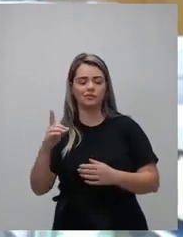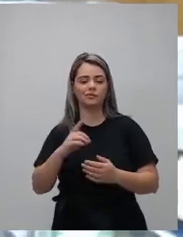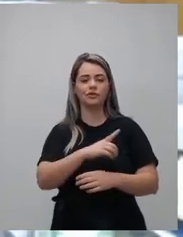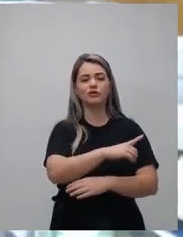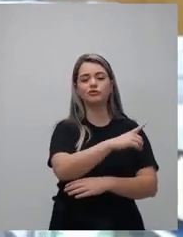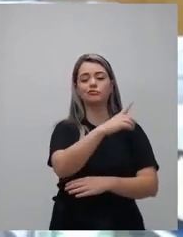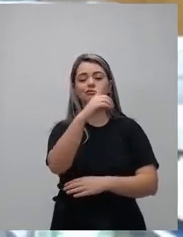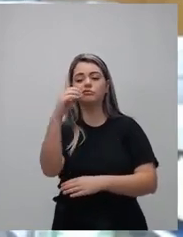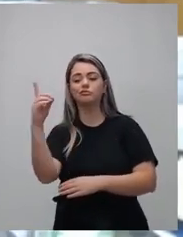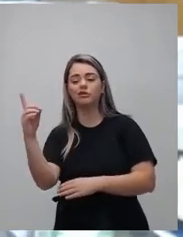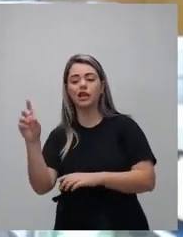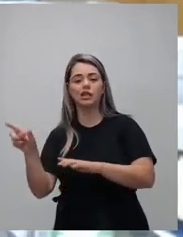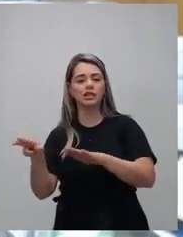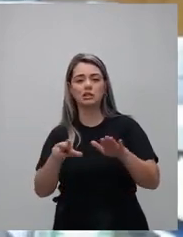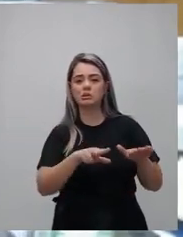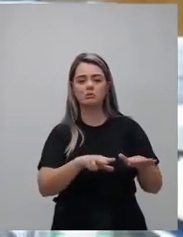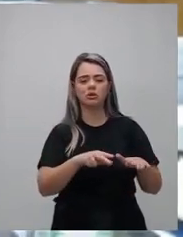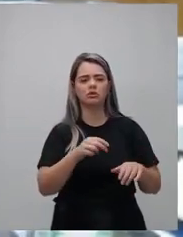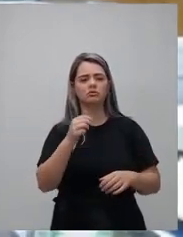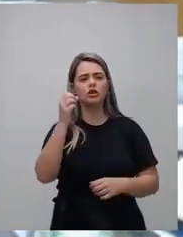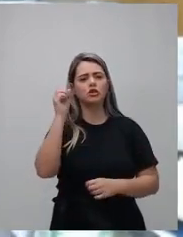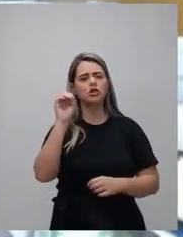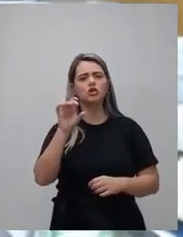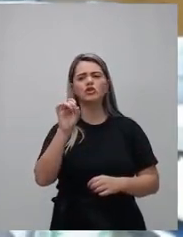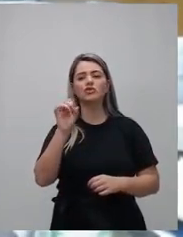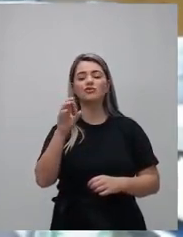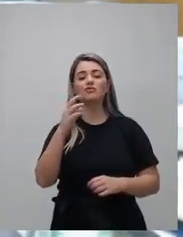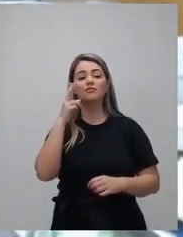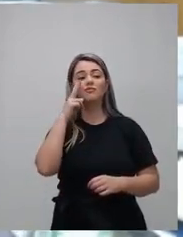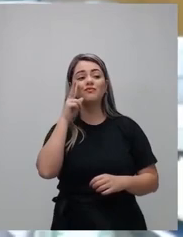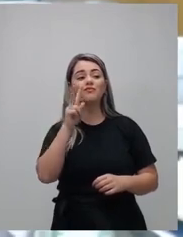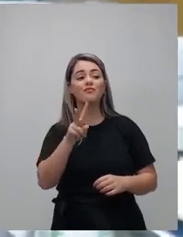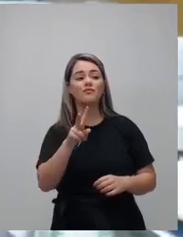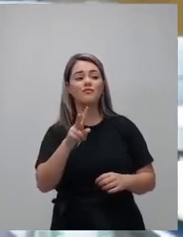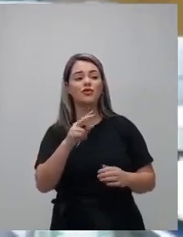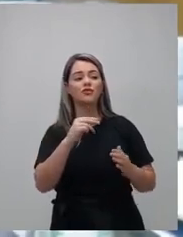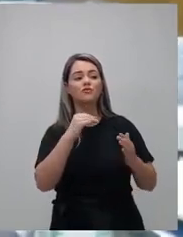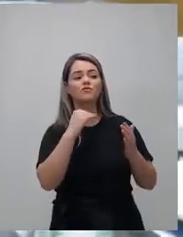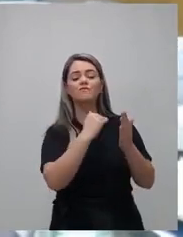e só vejo ganhos, porque também nas nossas práticas de reuniões,